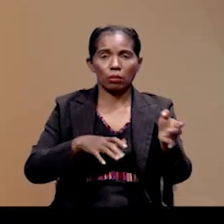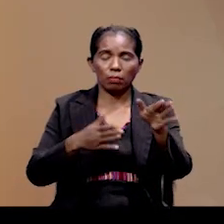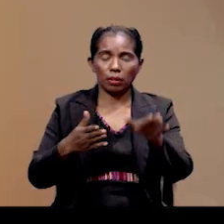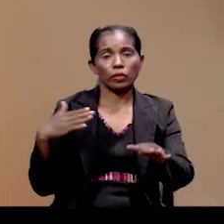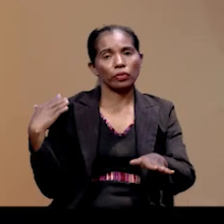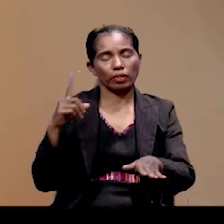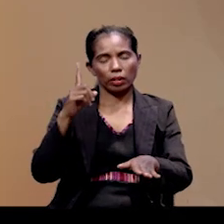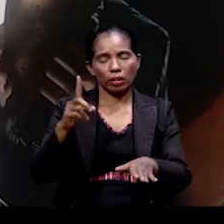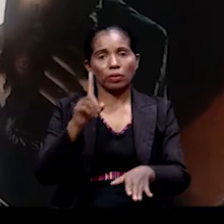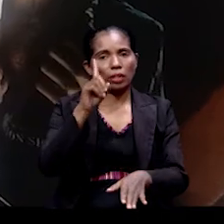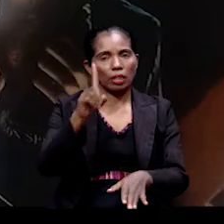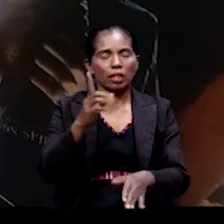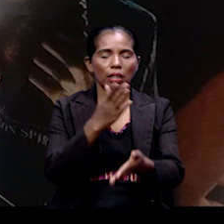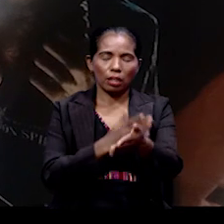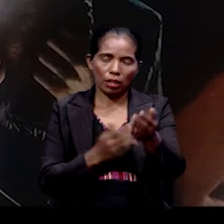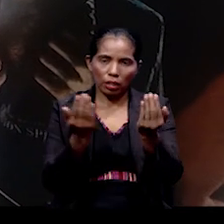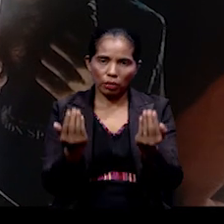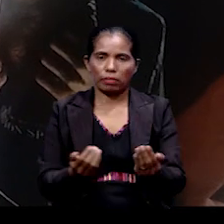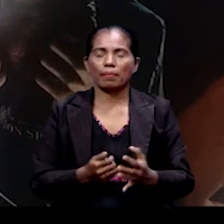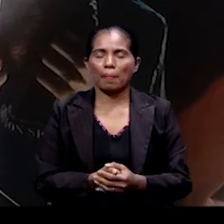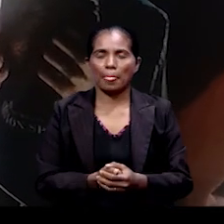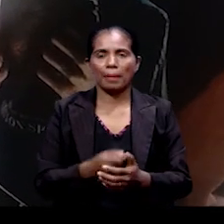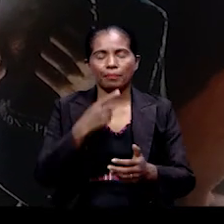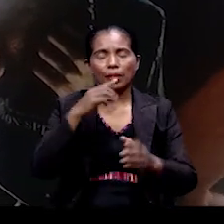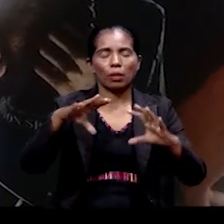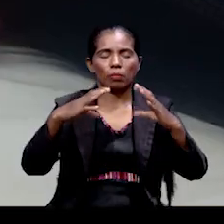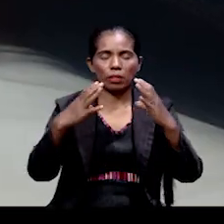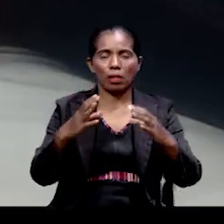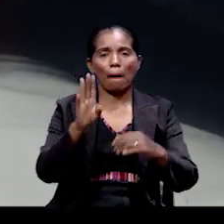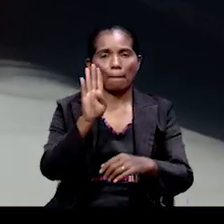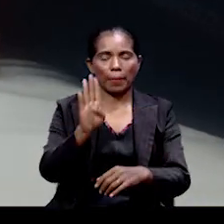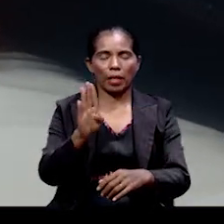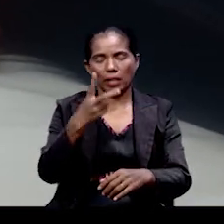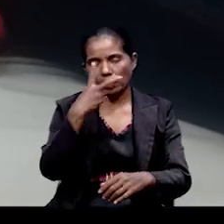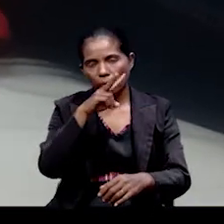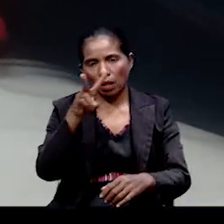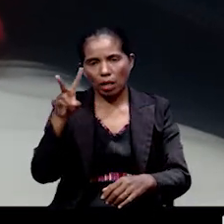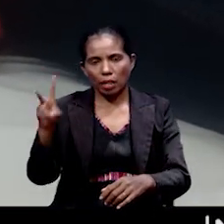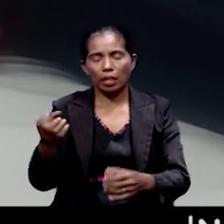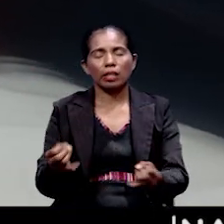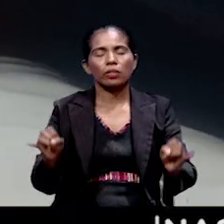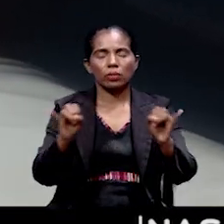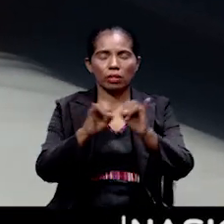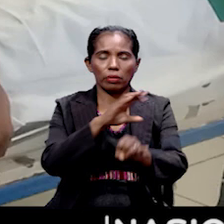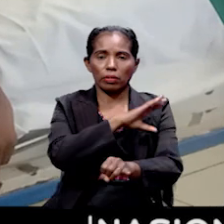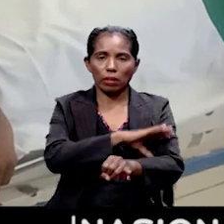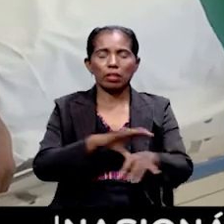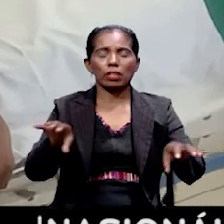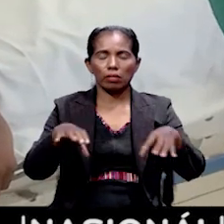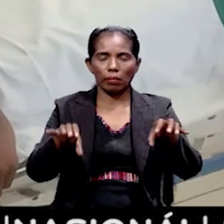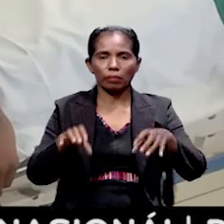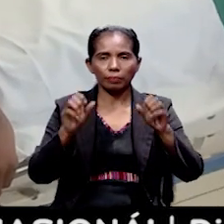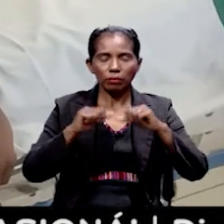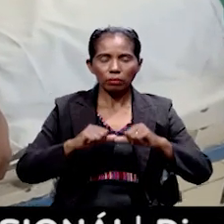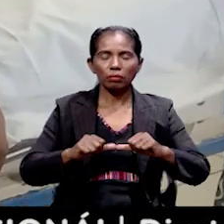hetan kanek todan. Somocho hatutan Comissão B nia papel atu observa instituição segurança ne serviço nebe